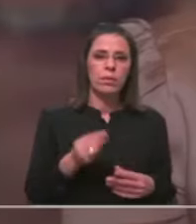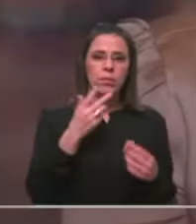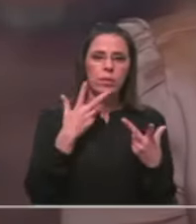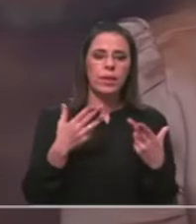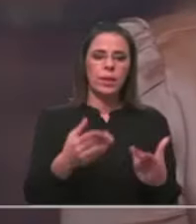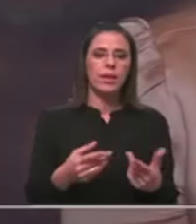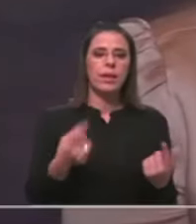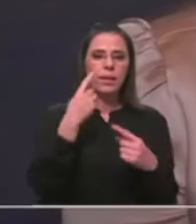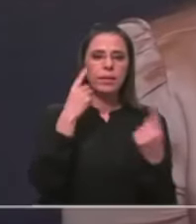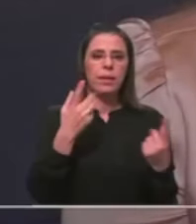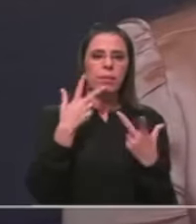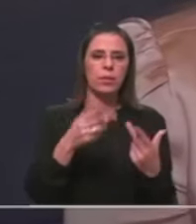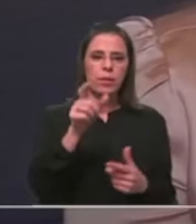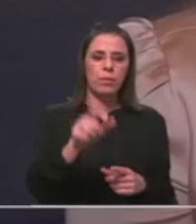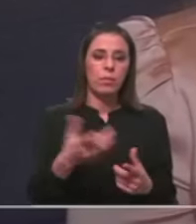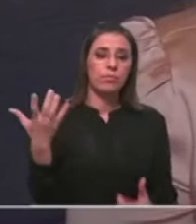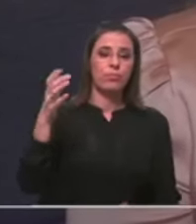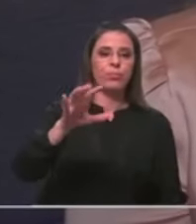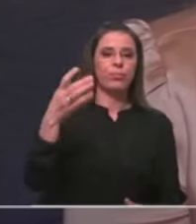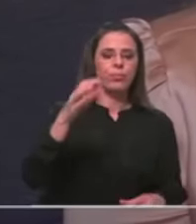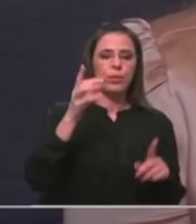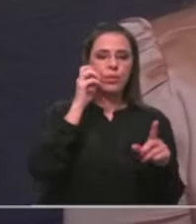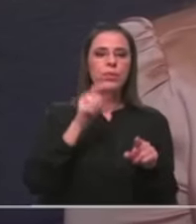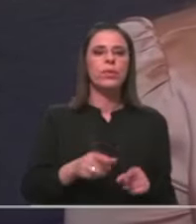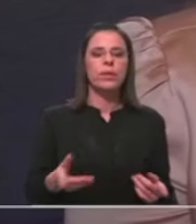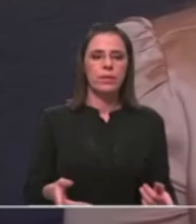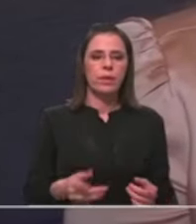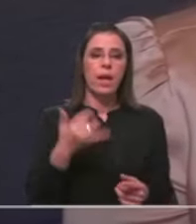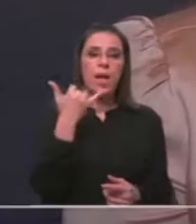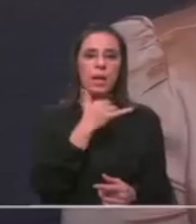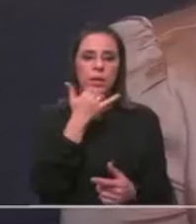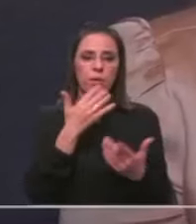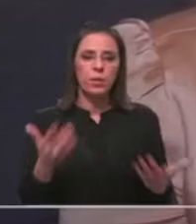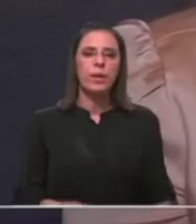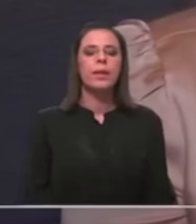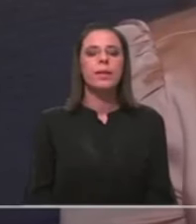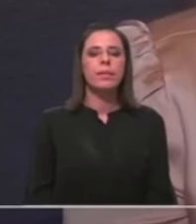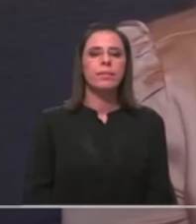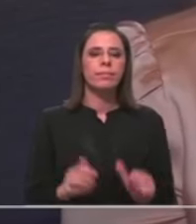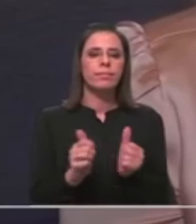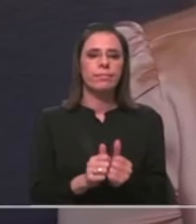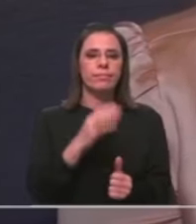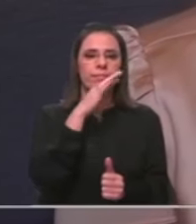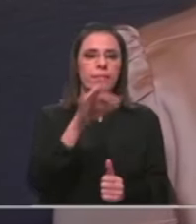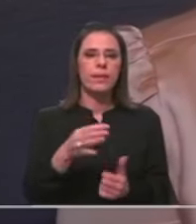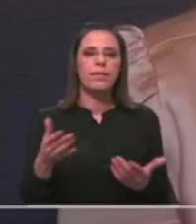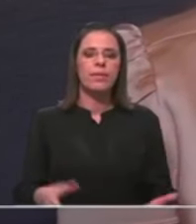criticada nas redes sociais por publicar fotografias a sorrir ao lado da sua